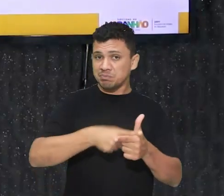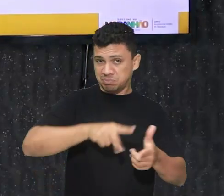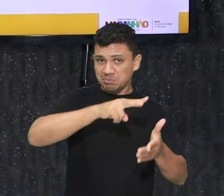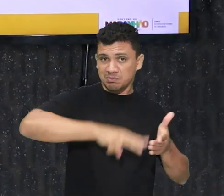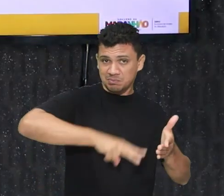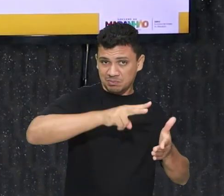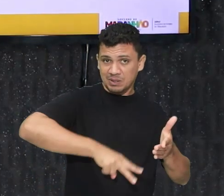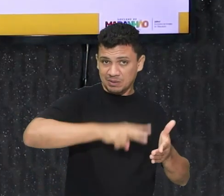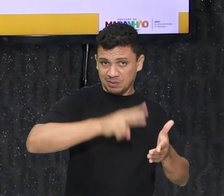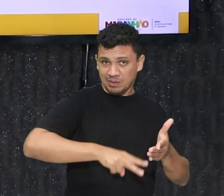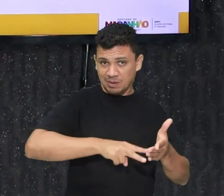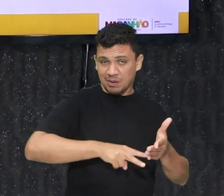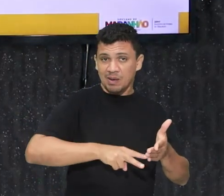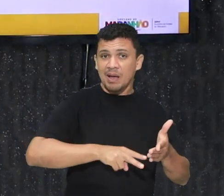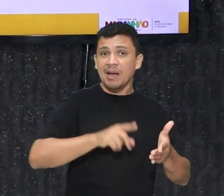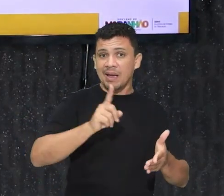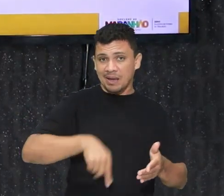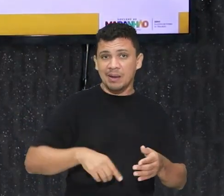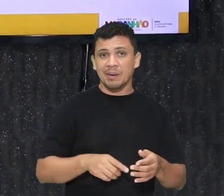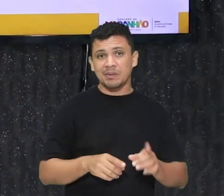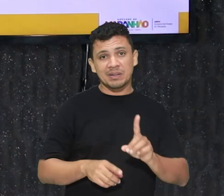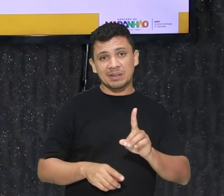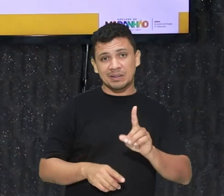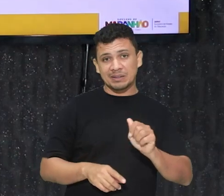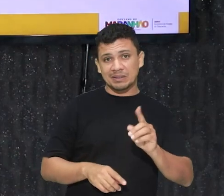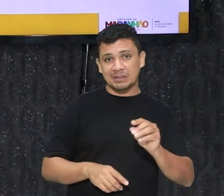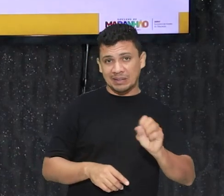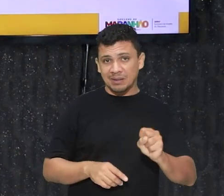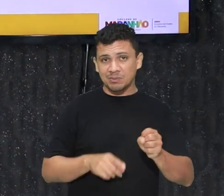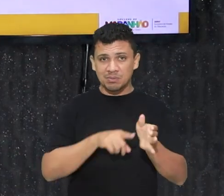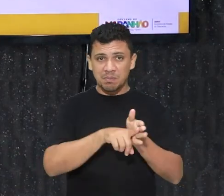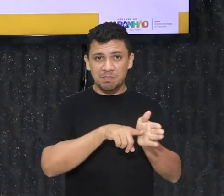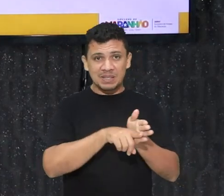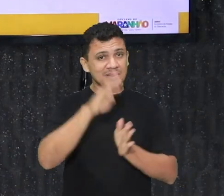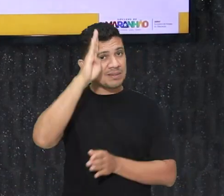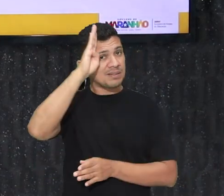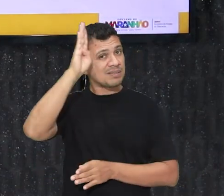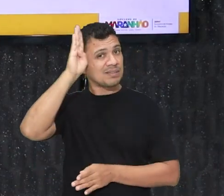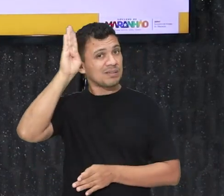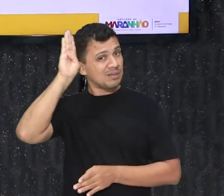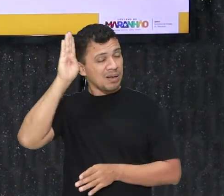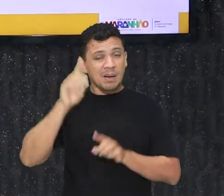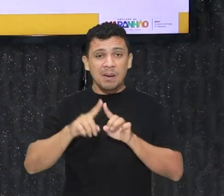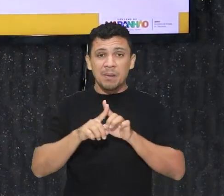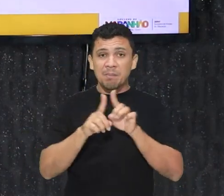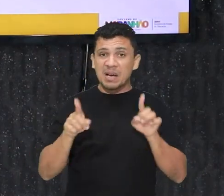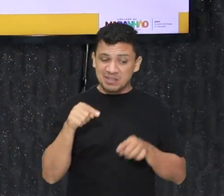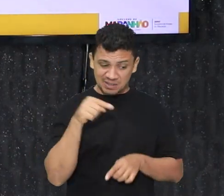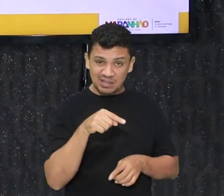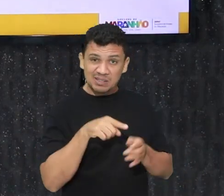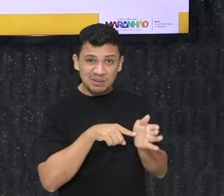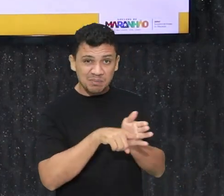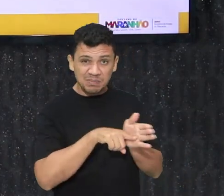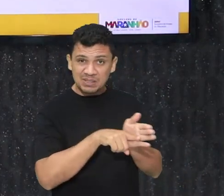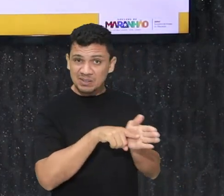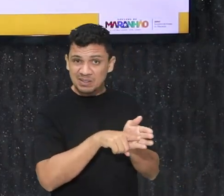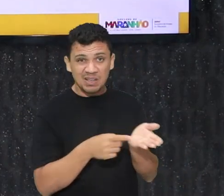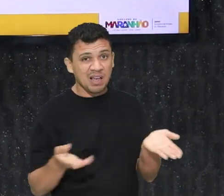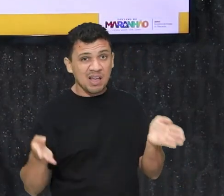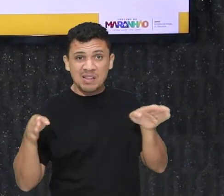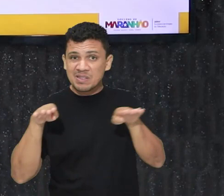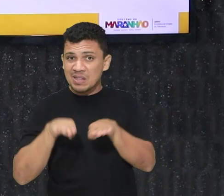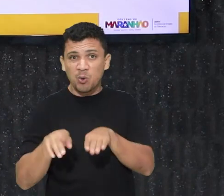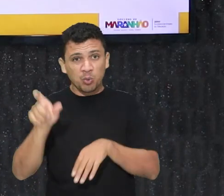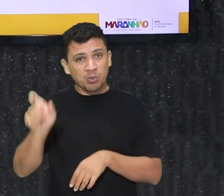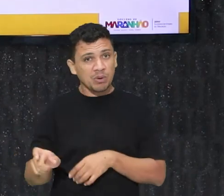de pesquisas acadêmicas. Só que ela fala que essa pesquisa aí não incluiu aqueles